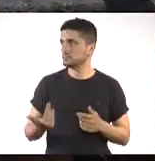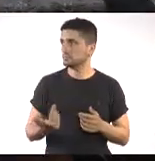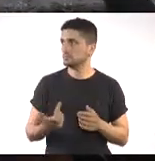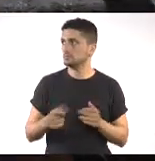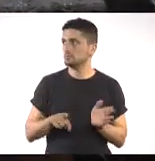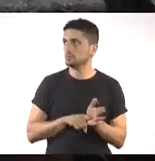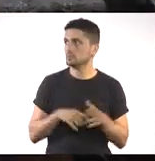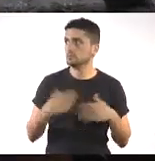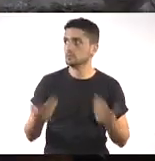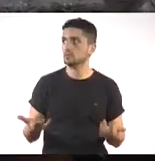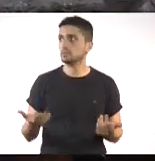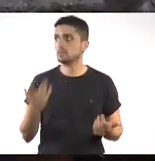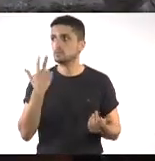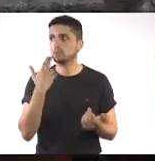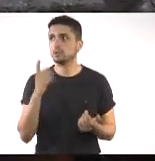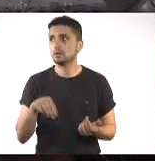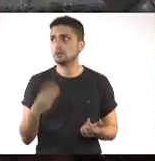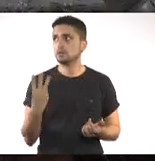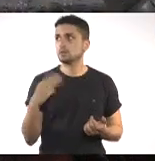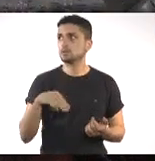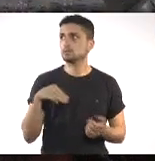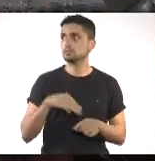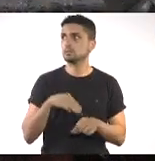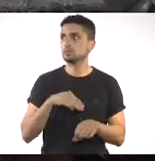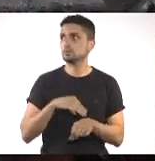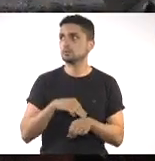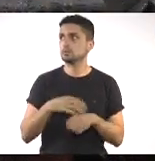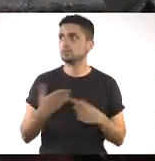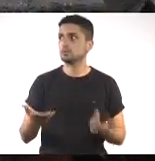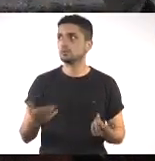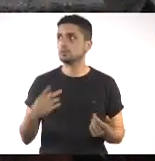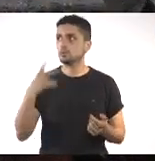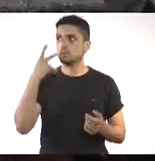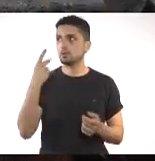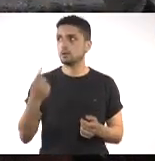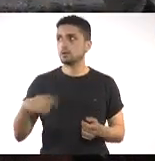normalmente, se dá 3 minutos para os parlamentares. Deputado Luiz. O que eu ia...